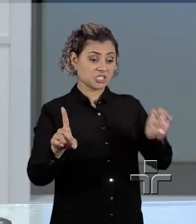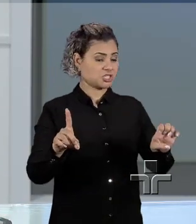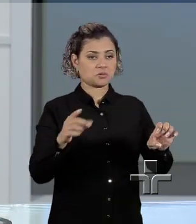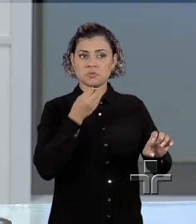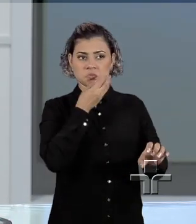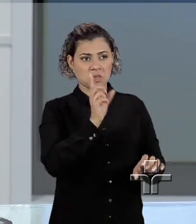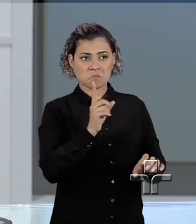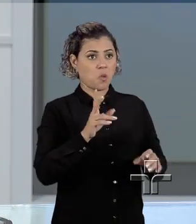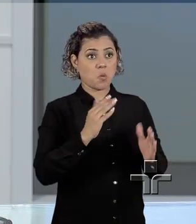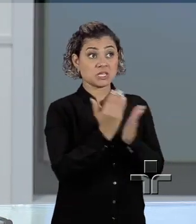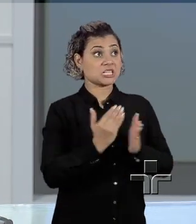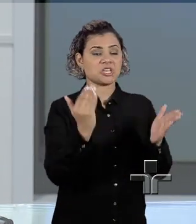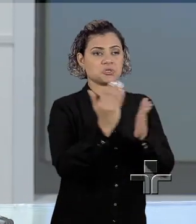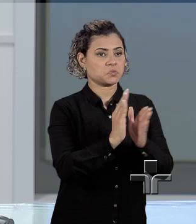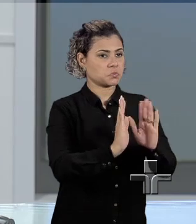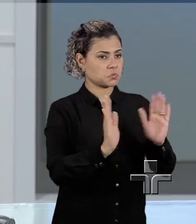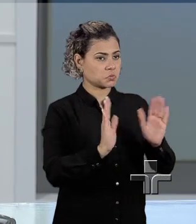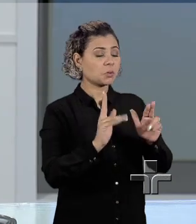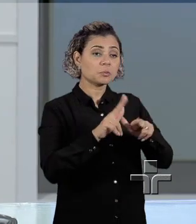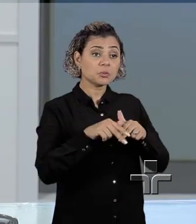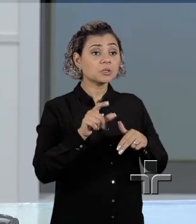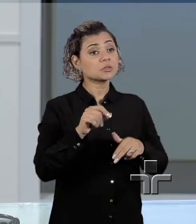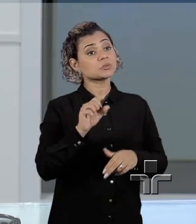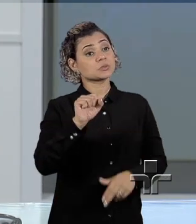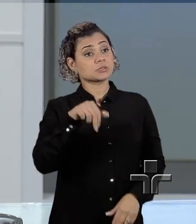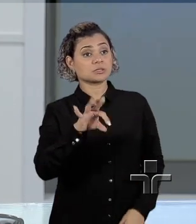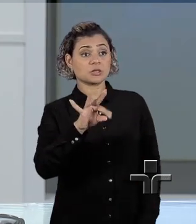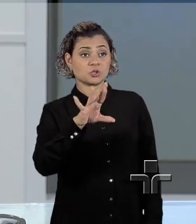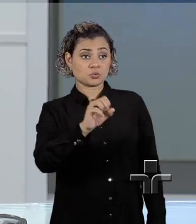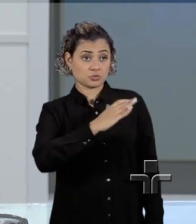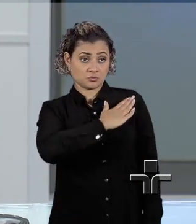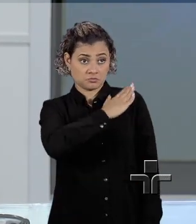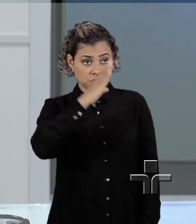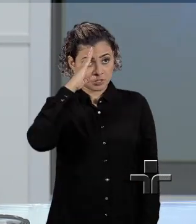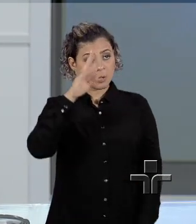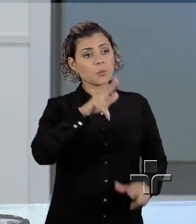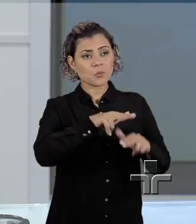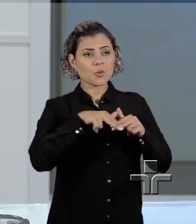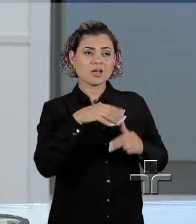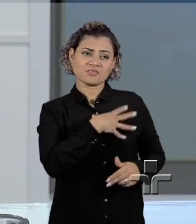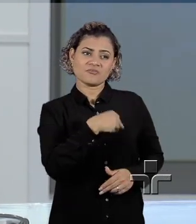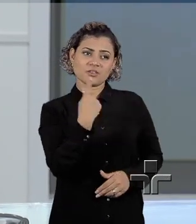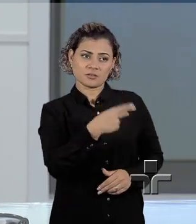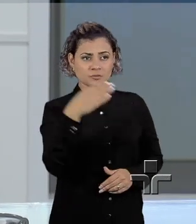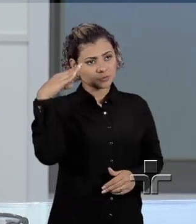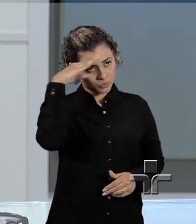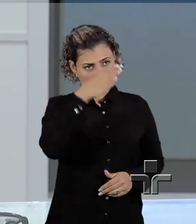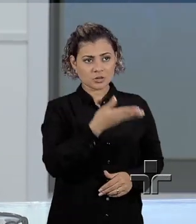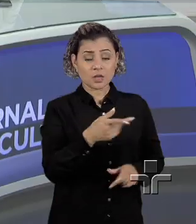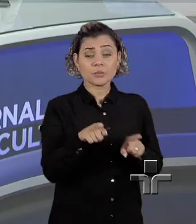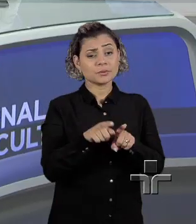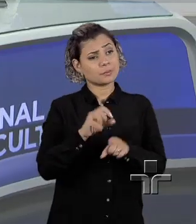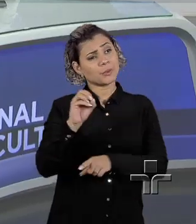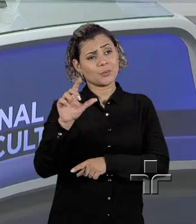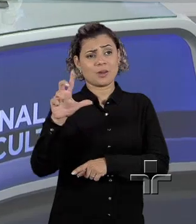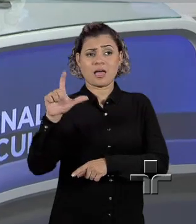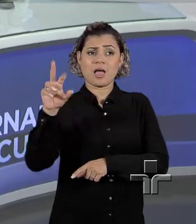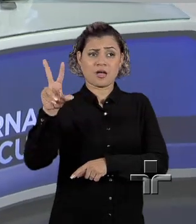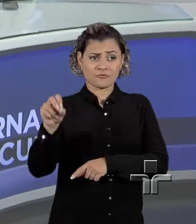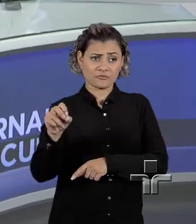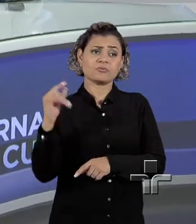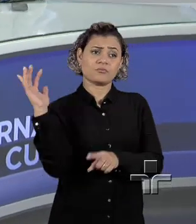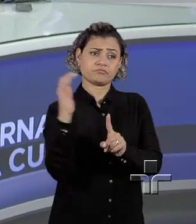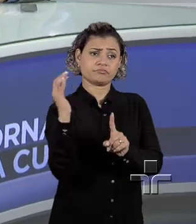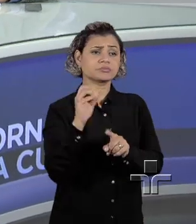que a saída do Santos se deveu realmente aos filhos do Bolsonaro e se deveu ao Olavo de Carvalho.